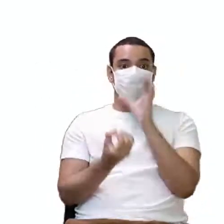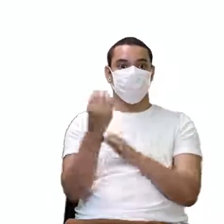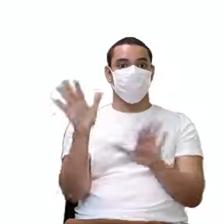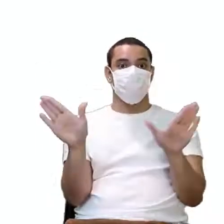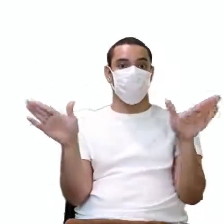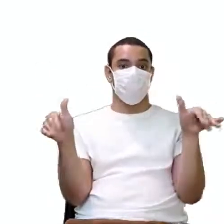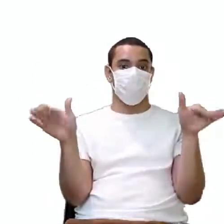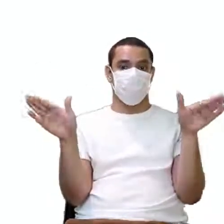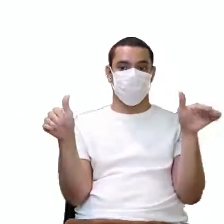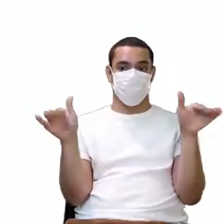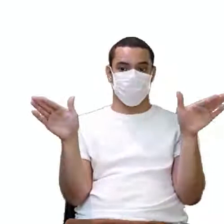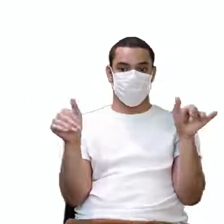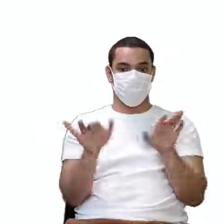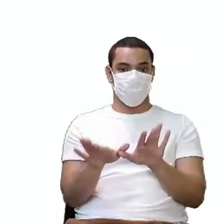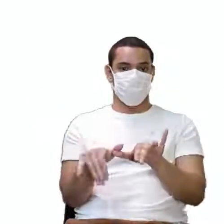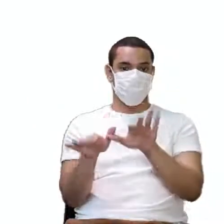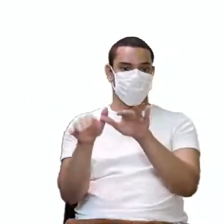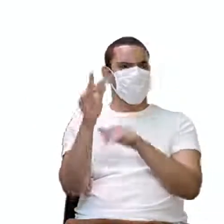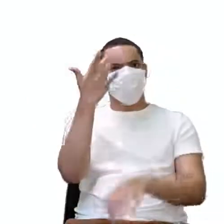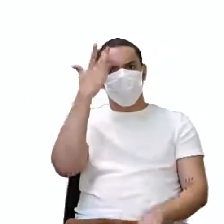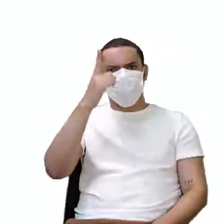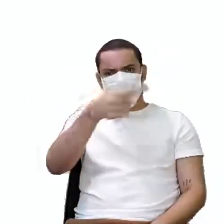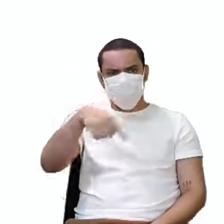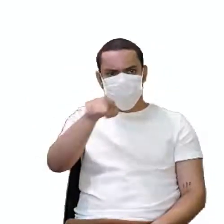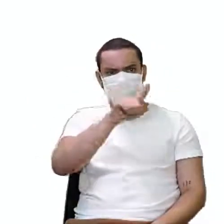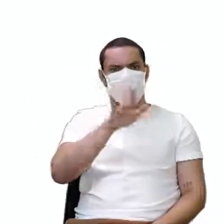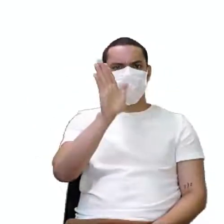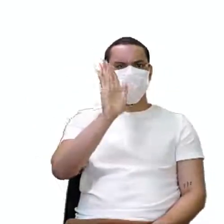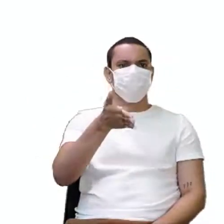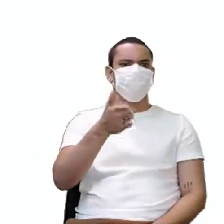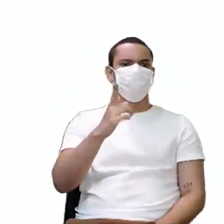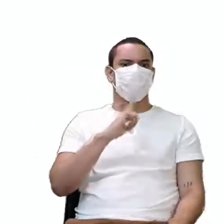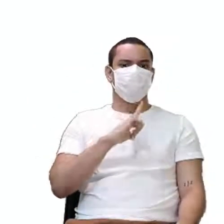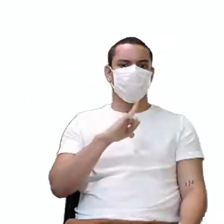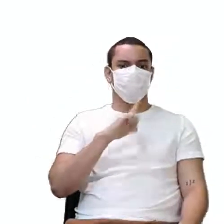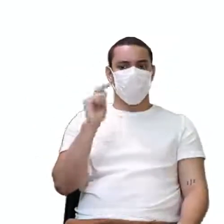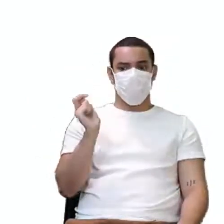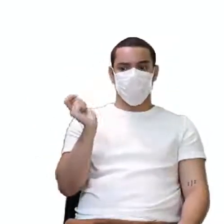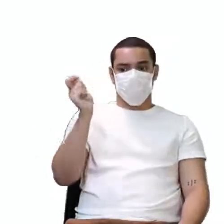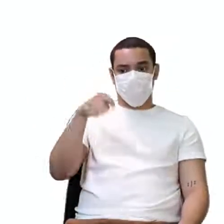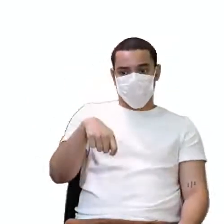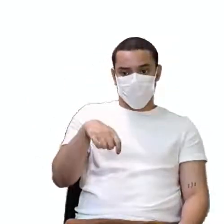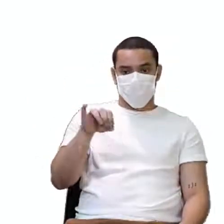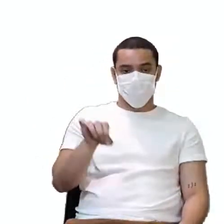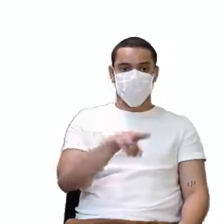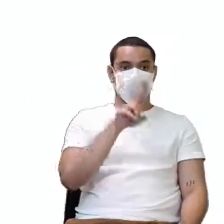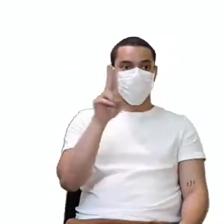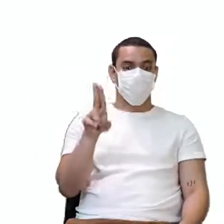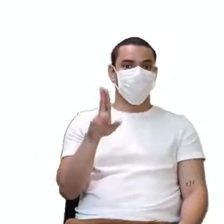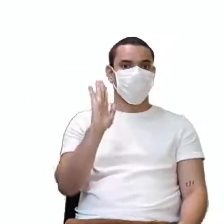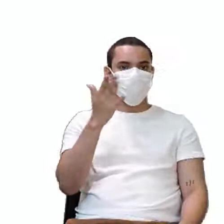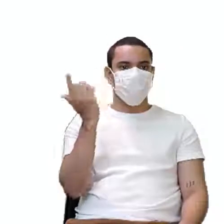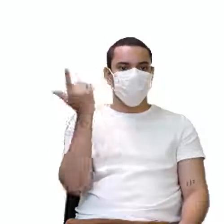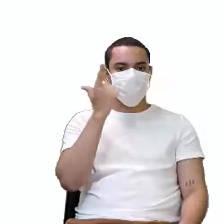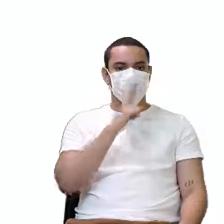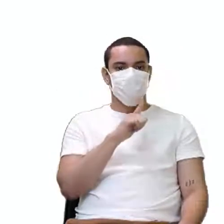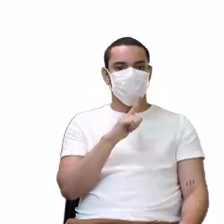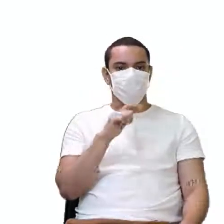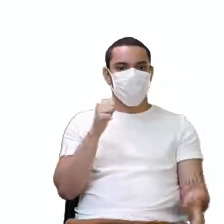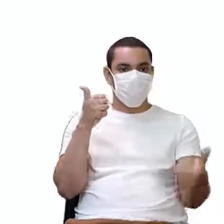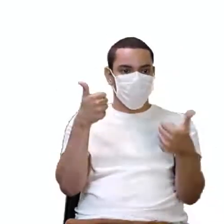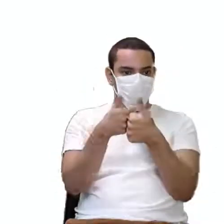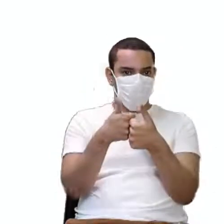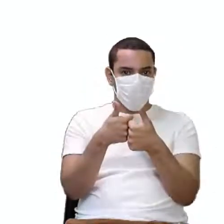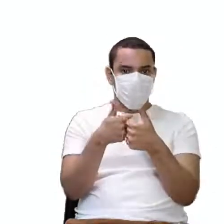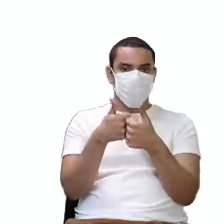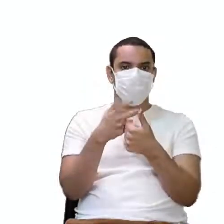essas asas. E não sei se você já teve a possibilidade ou conseguiu chegar próximo a